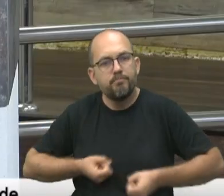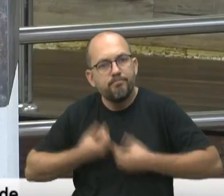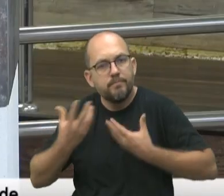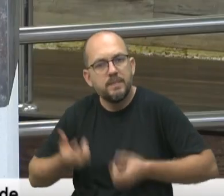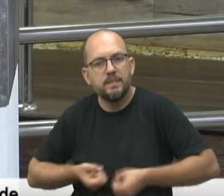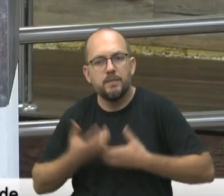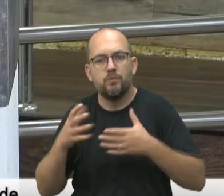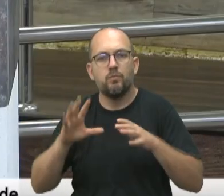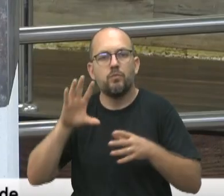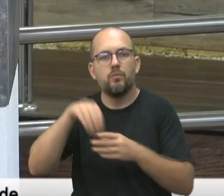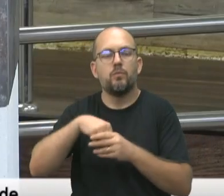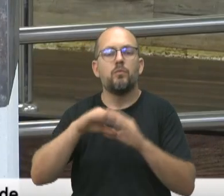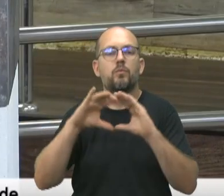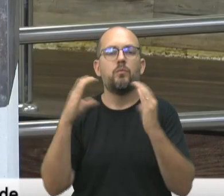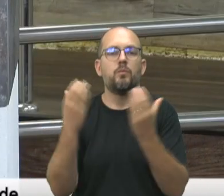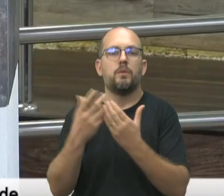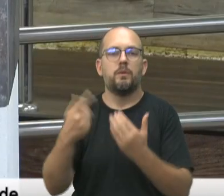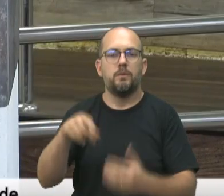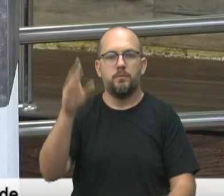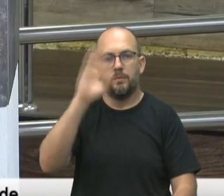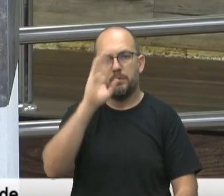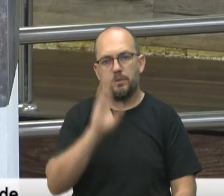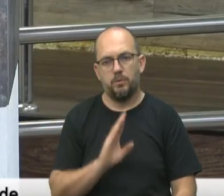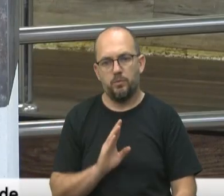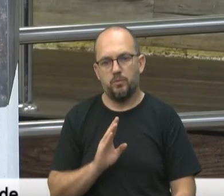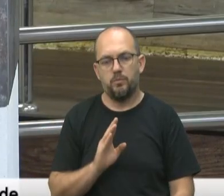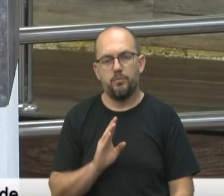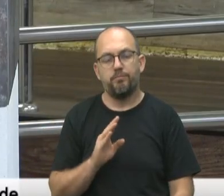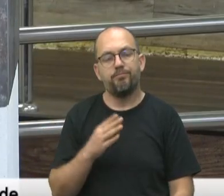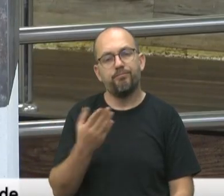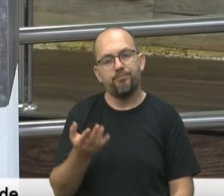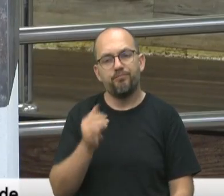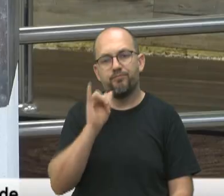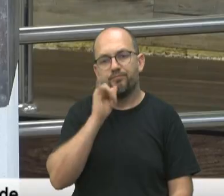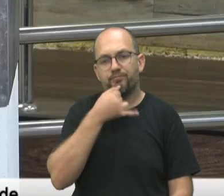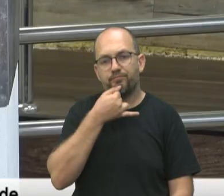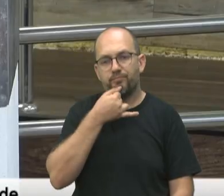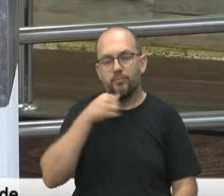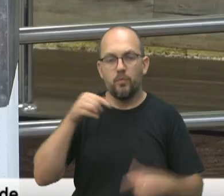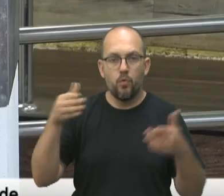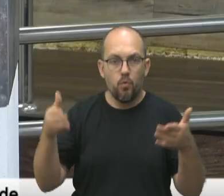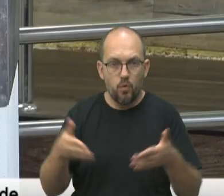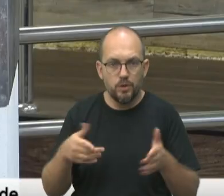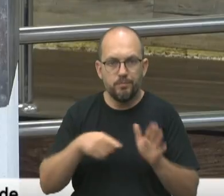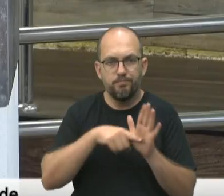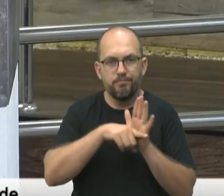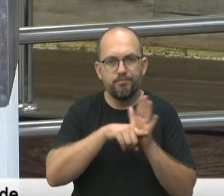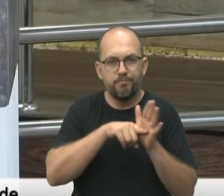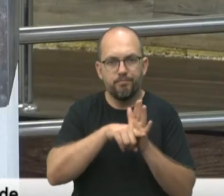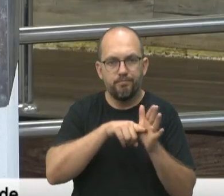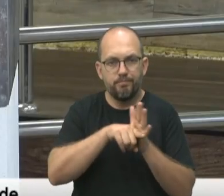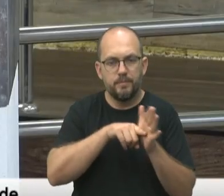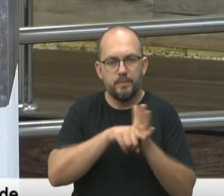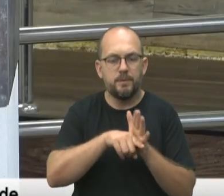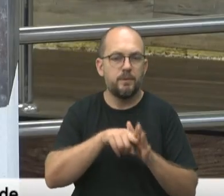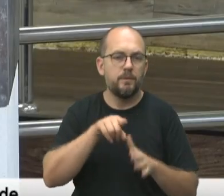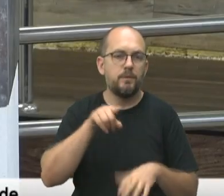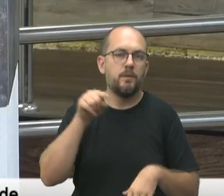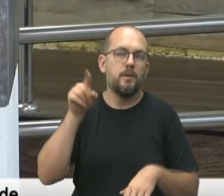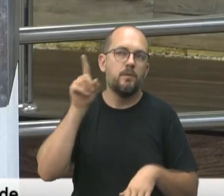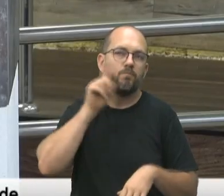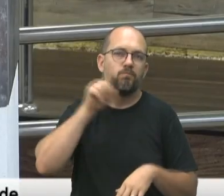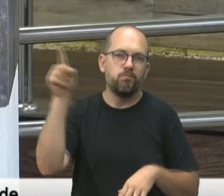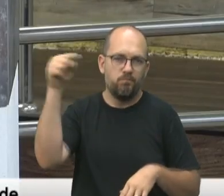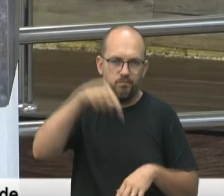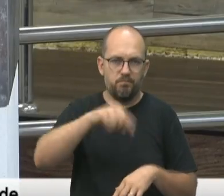dentro da comunidade brasileira. E, infelizmente, hoje, numa pesquisa da Newport Academy aqui no Brasil,